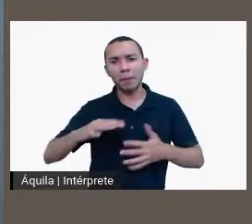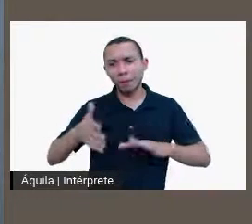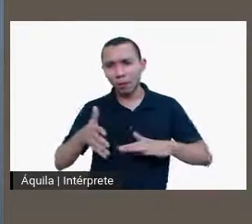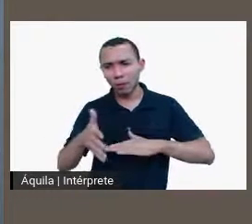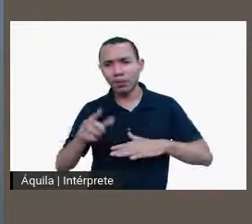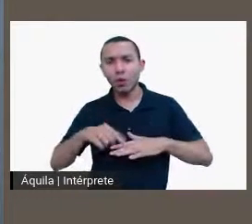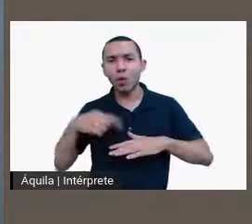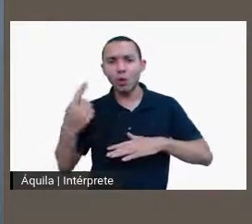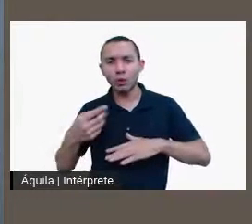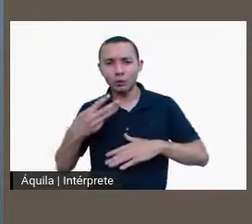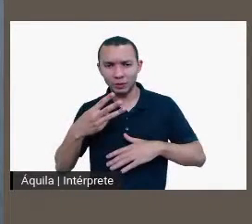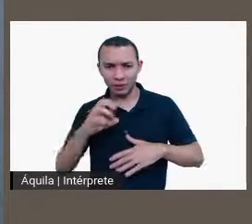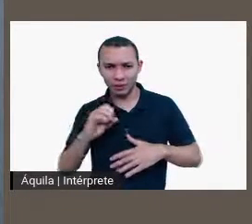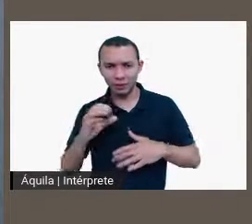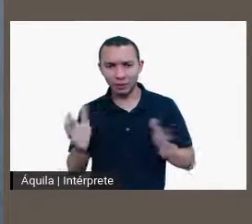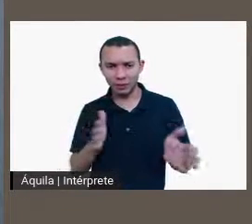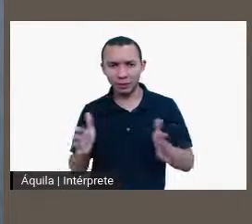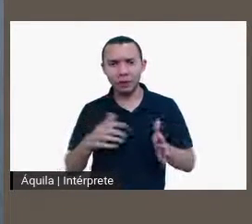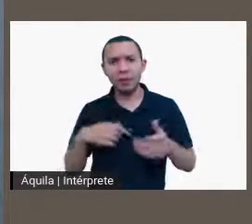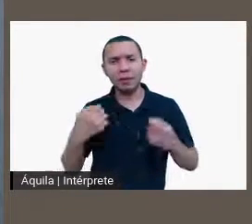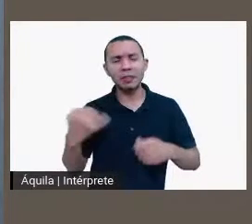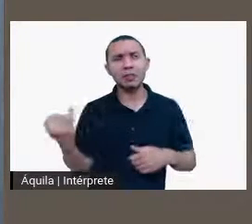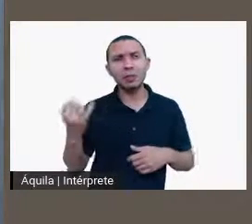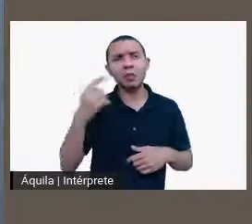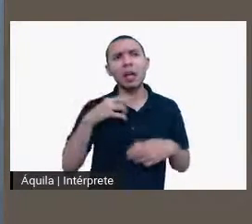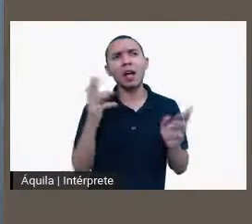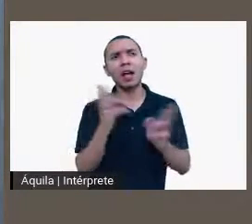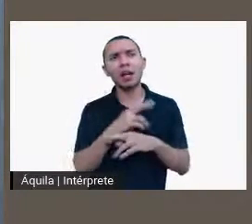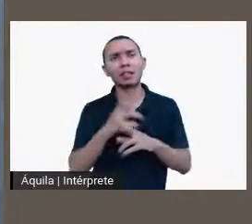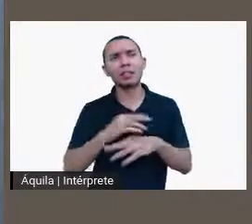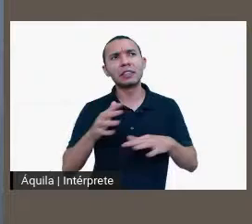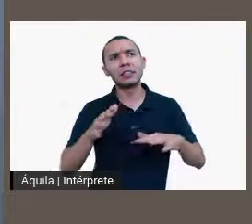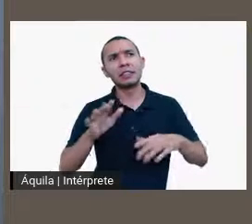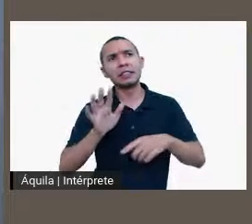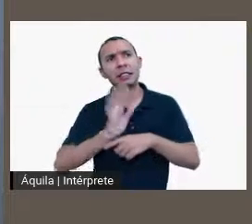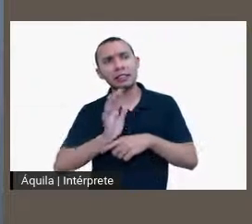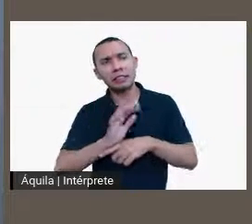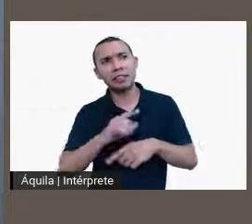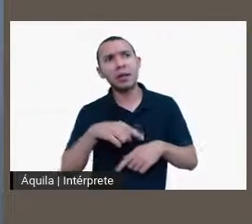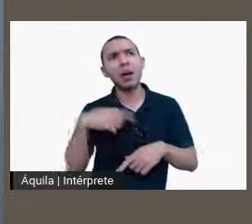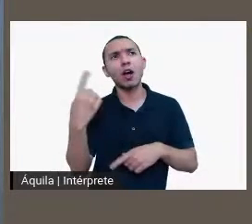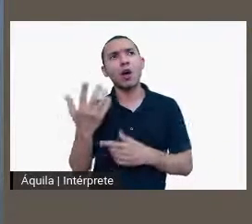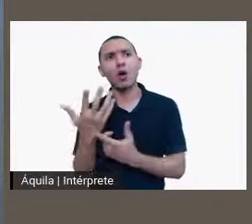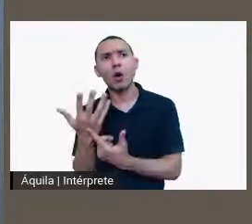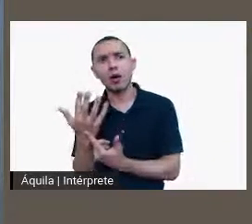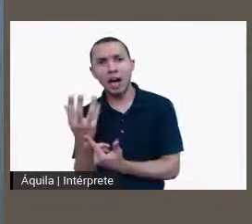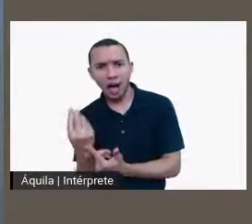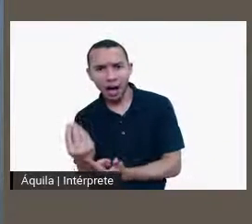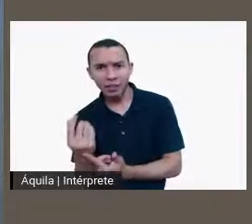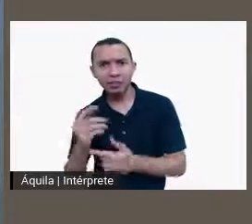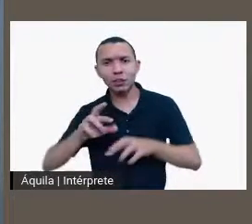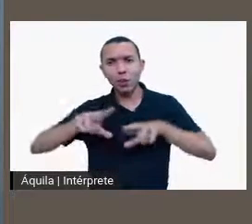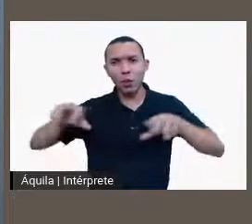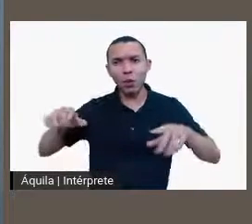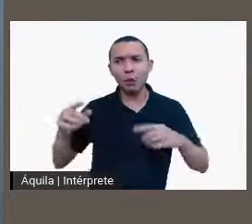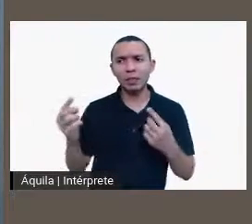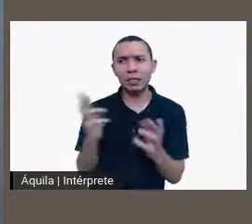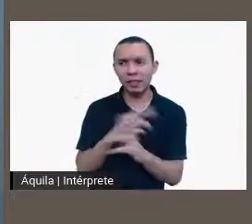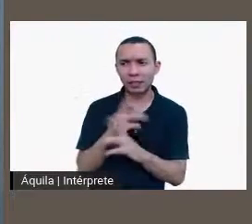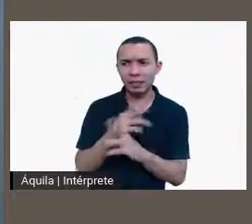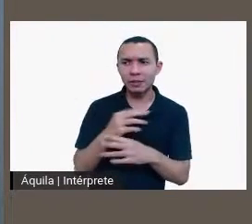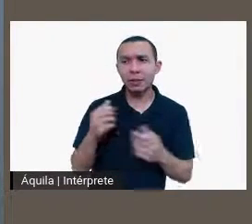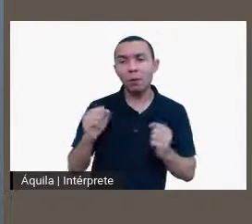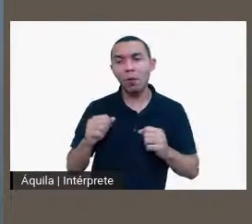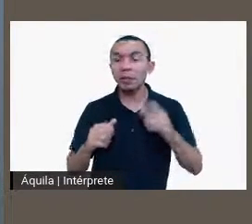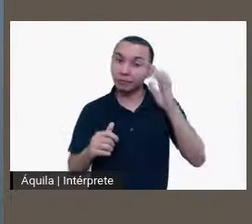preciso afirmar que a importância de estabelecer relações entre cinema e outras artes não é derivada apenas de uma posição meramente teórica,